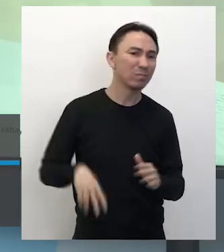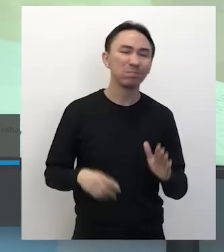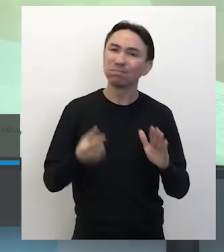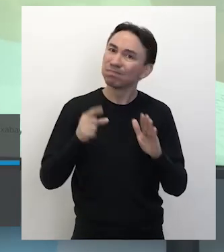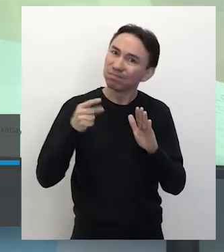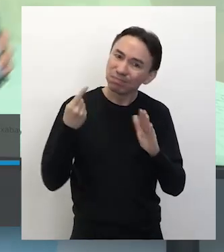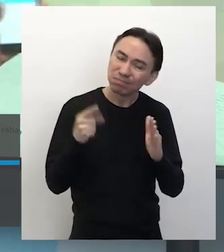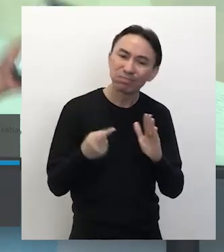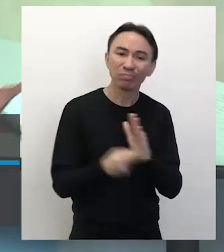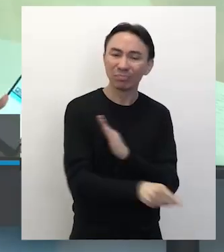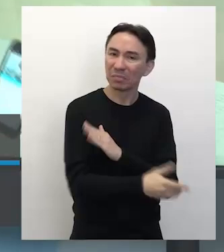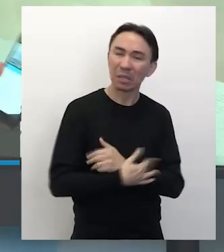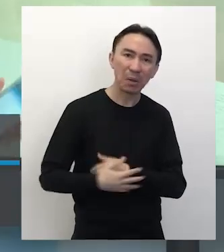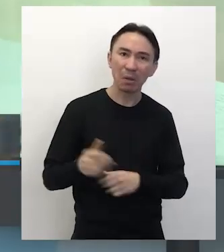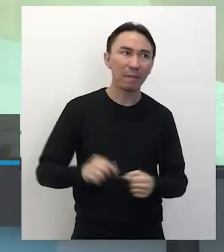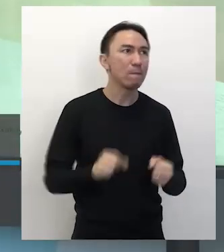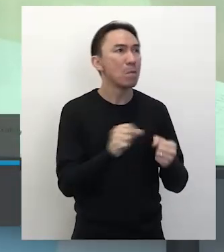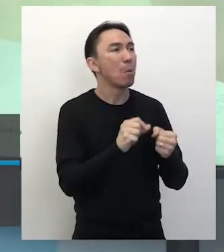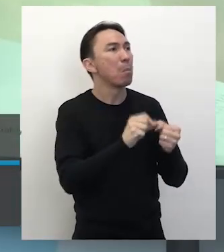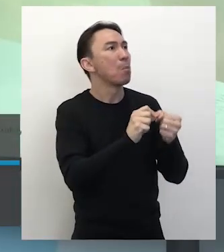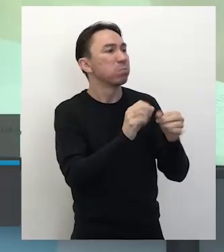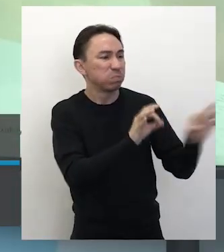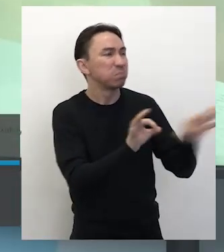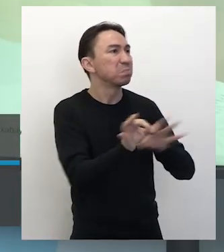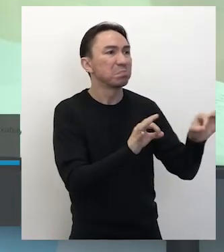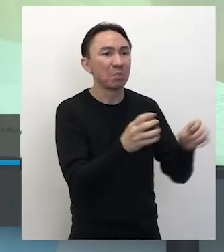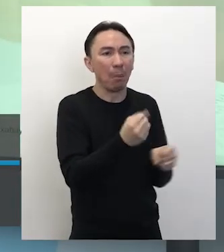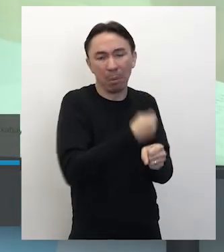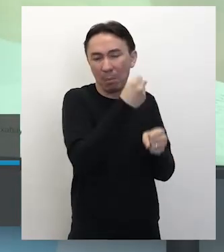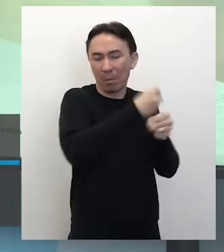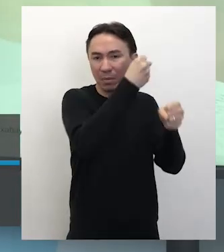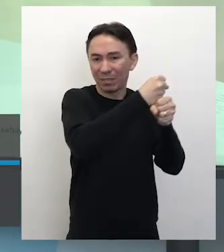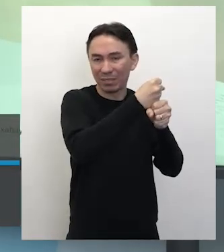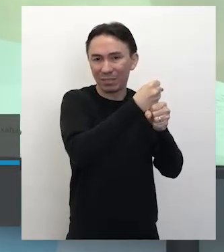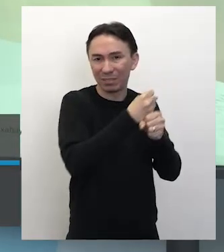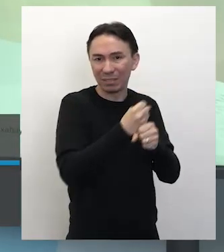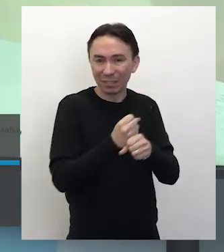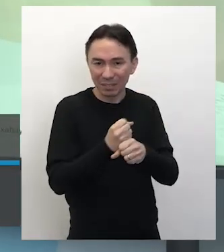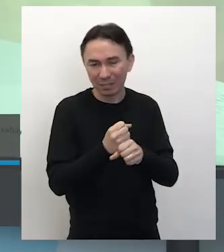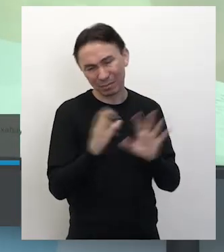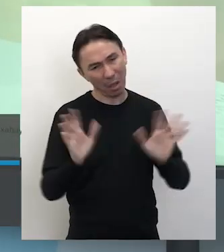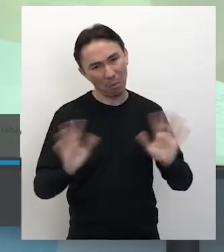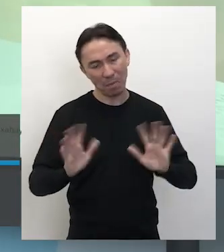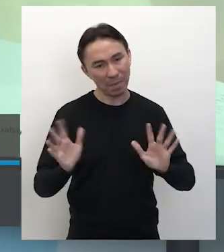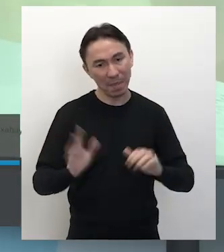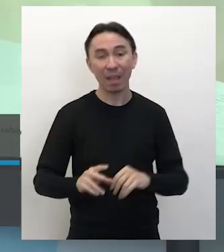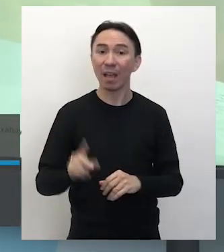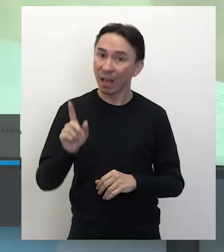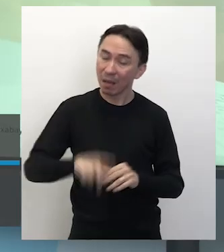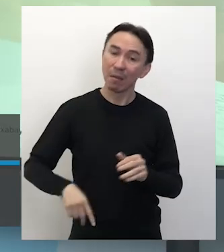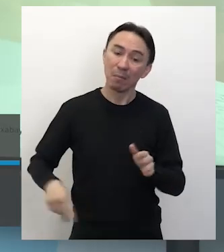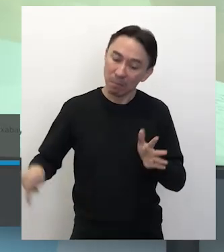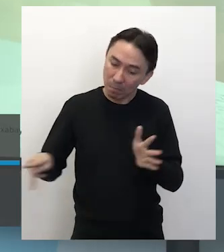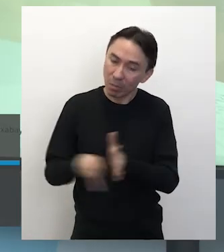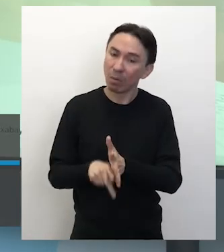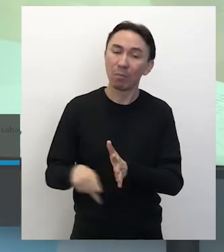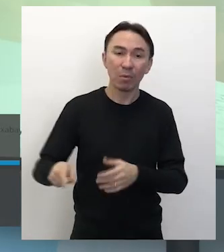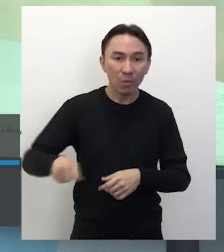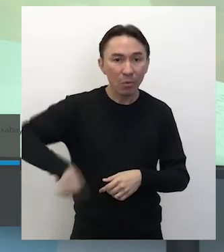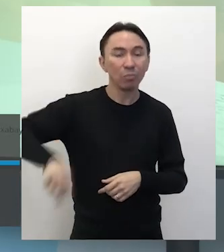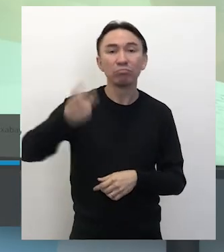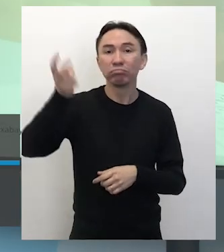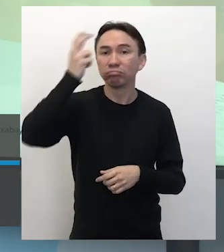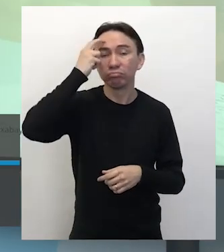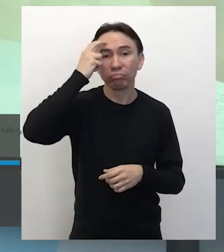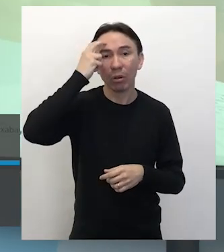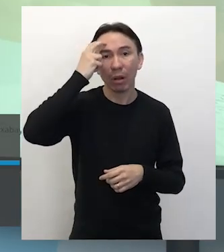foi construído físico, né? Fisicamente, que a qualquer momento a gente pode ir lá e tirar aquilo. Não. Faz parte da nossa cultura. Tem